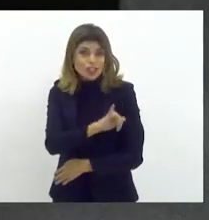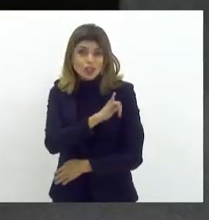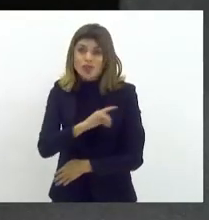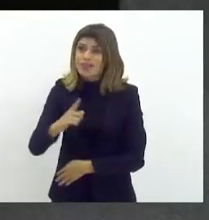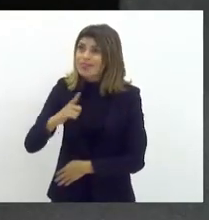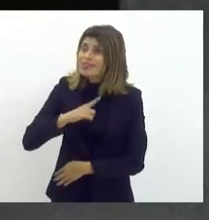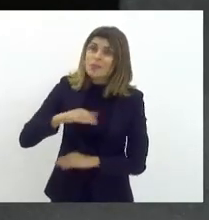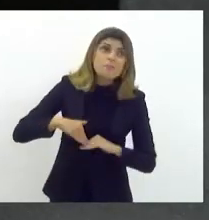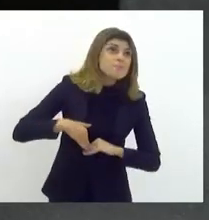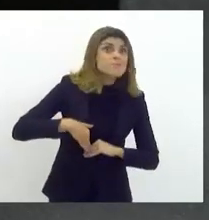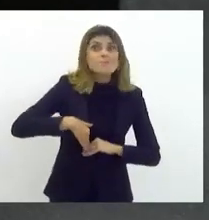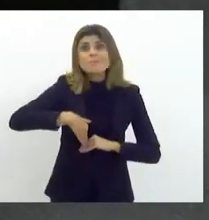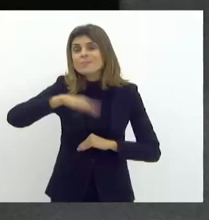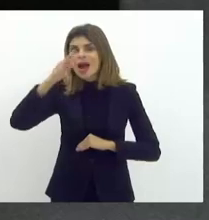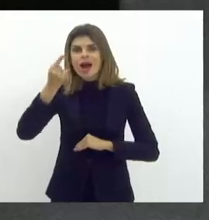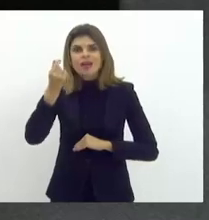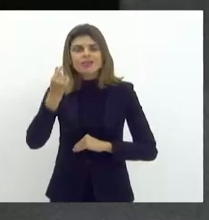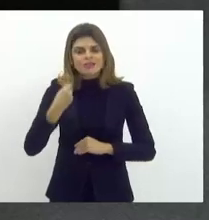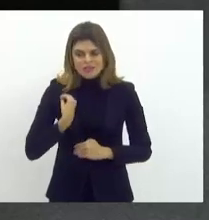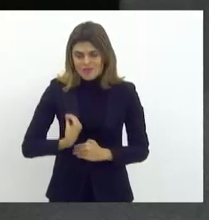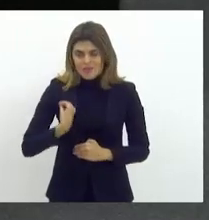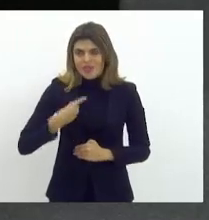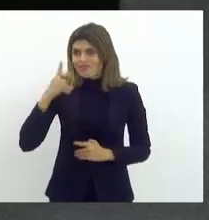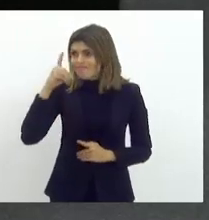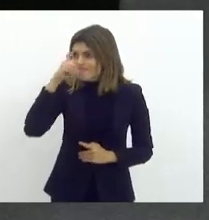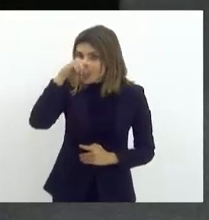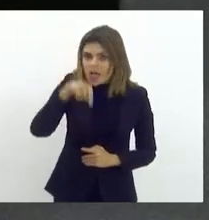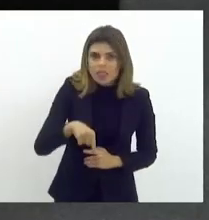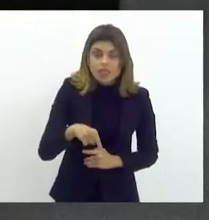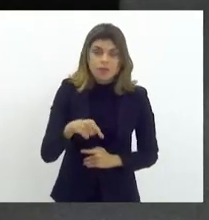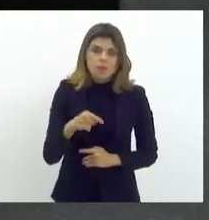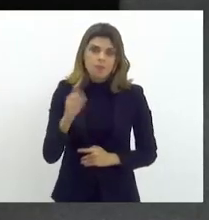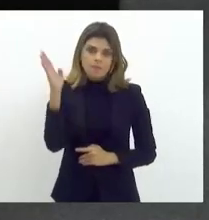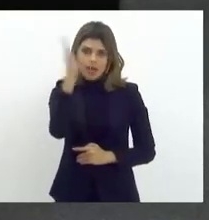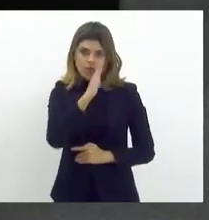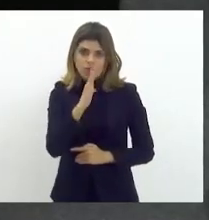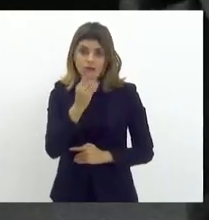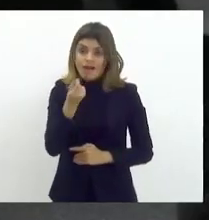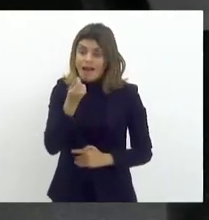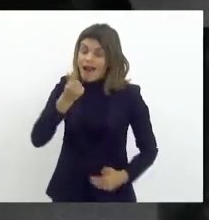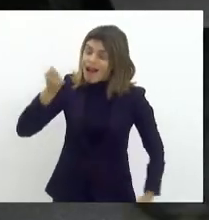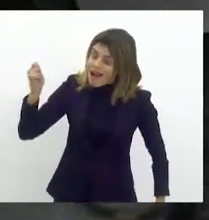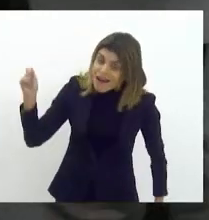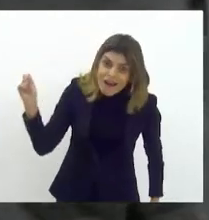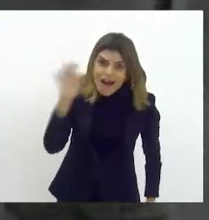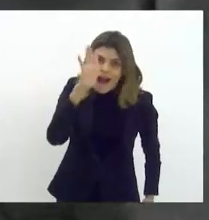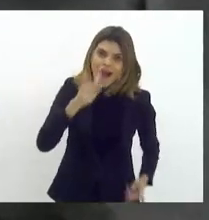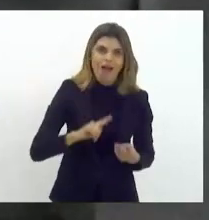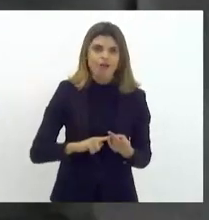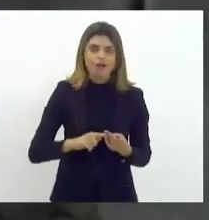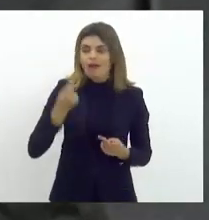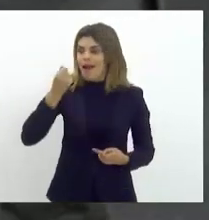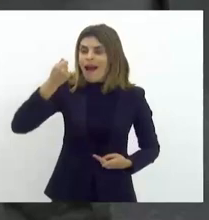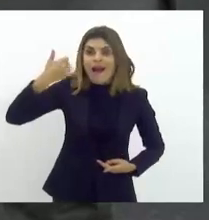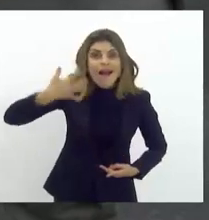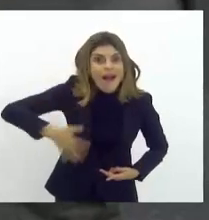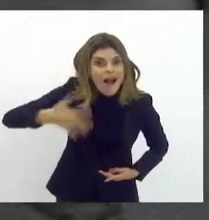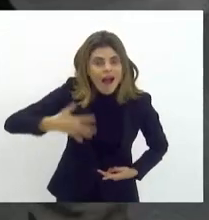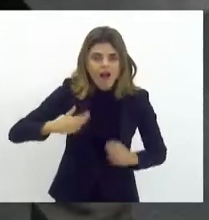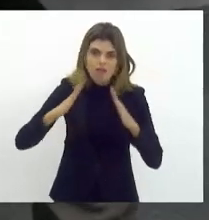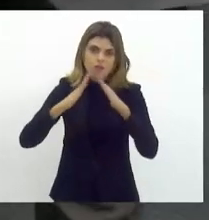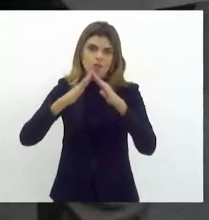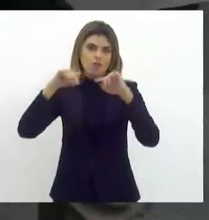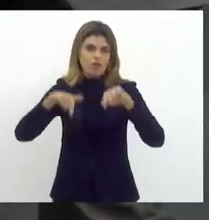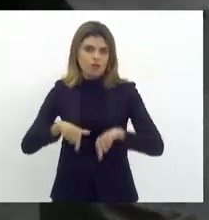tem um dos maiores custos de vida do Brasil é caro morar no Rio de Janeiro é caro especialmente morar na Cidade